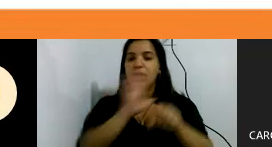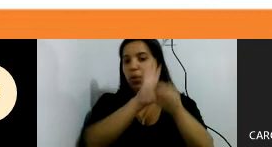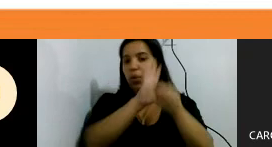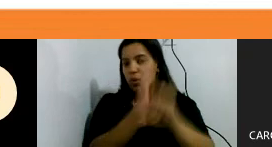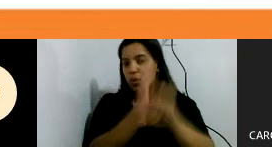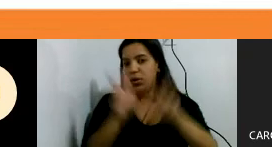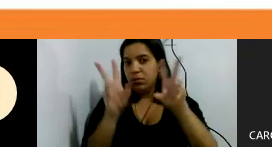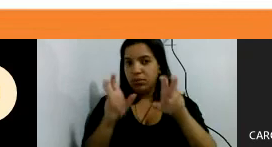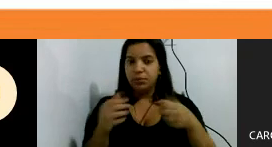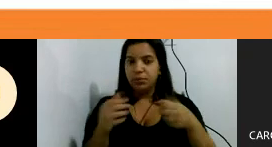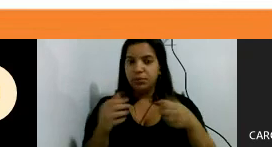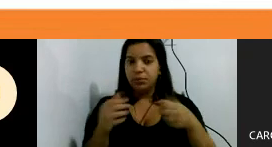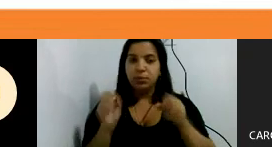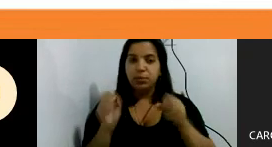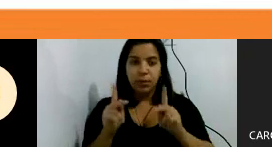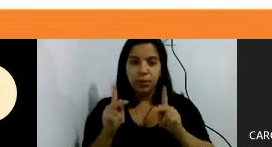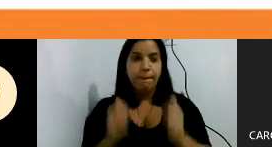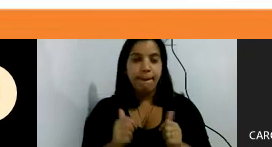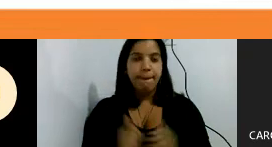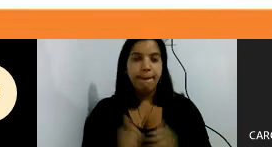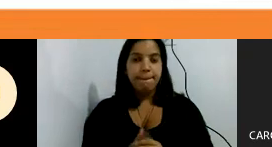coagulação.